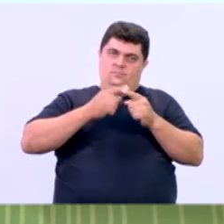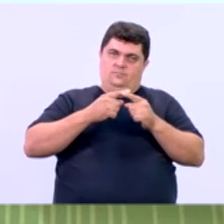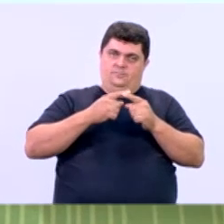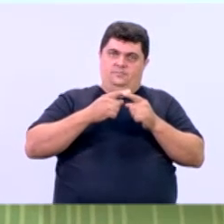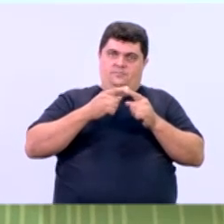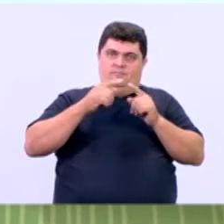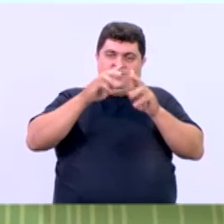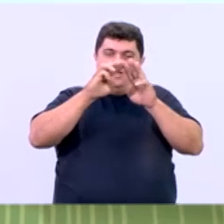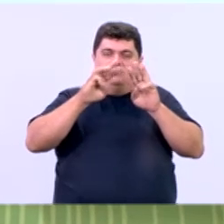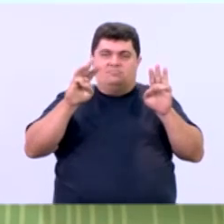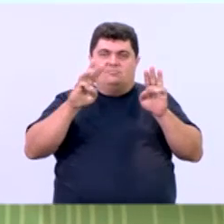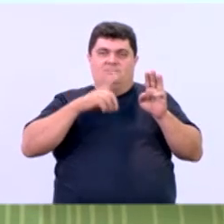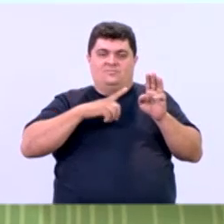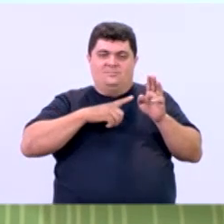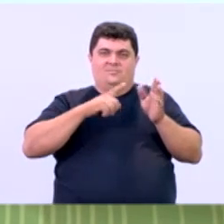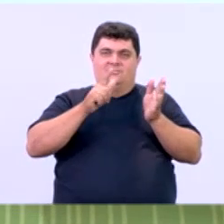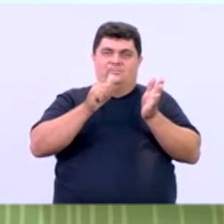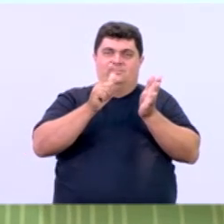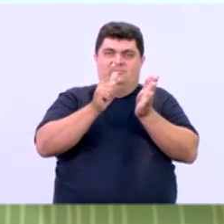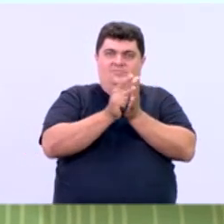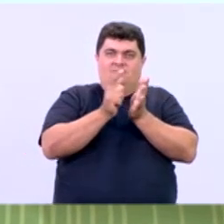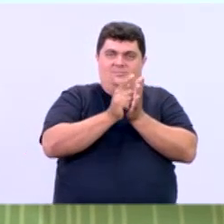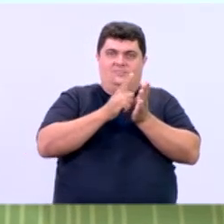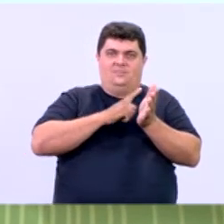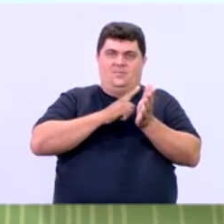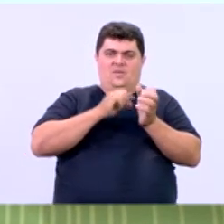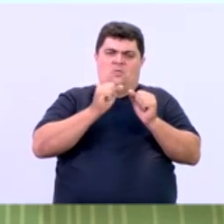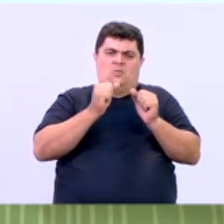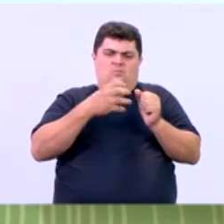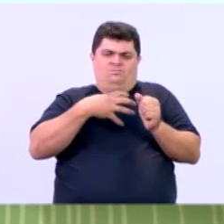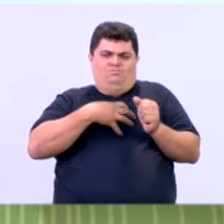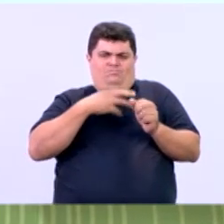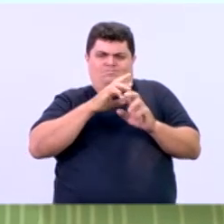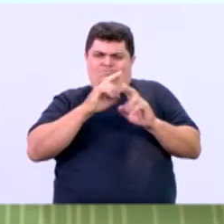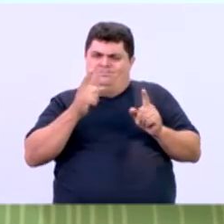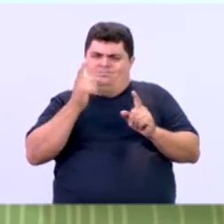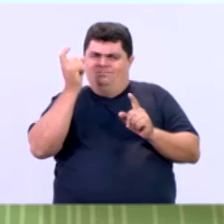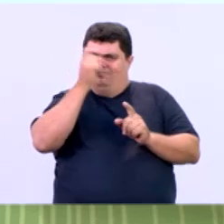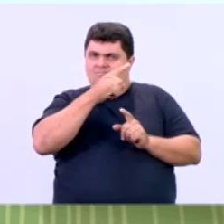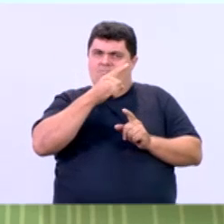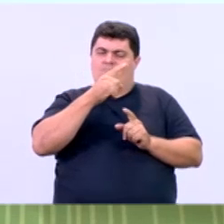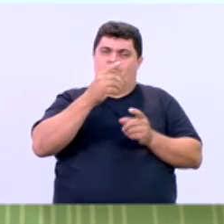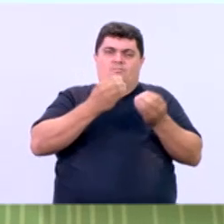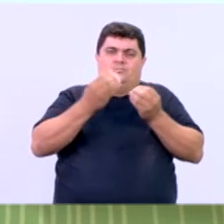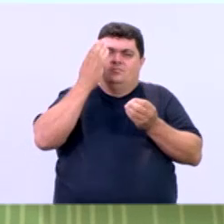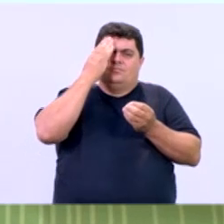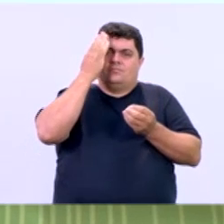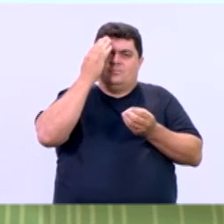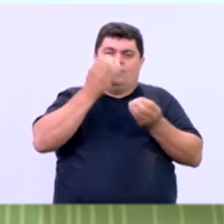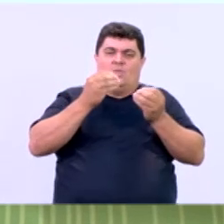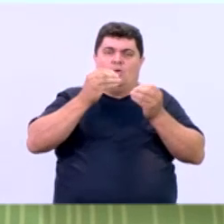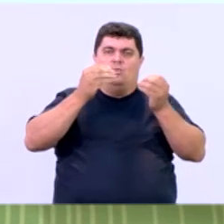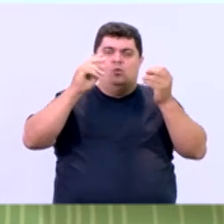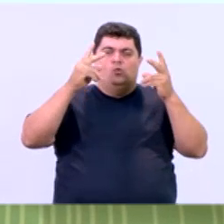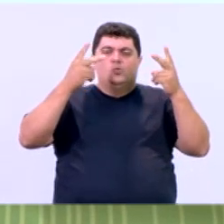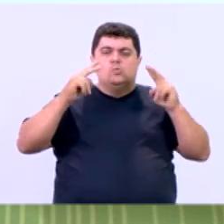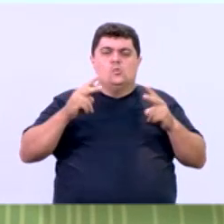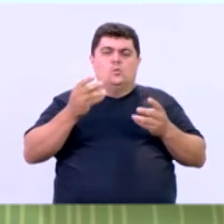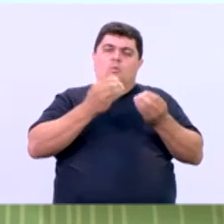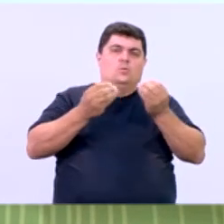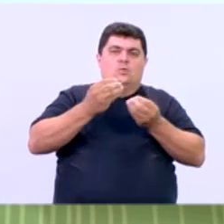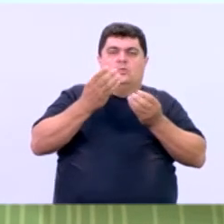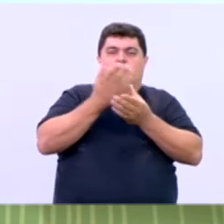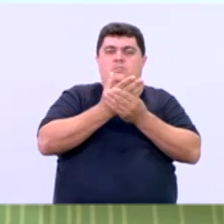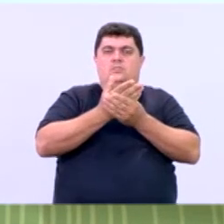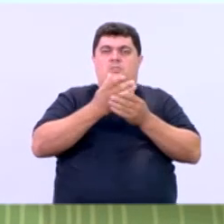vocês recebem a folha de atividade, pode ter alguma dificuldade de entender como ele estaria montado, né? As pastas